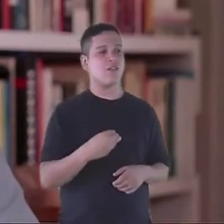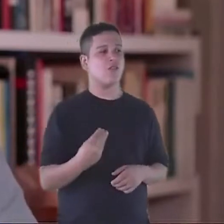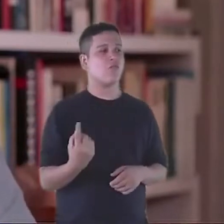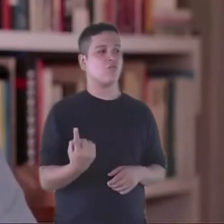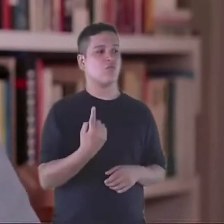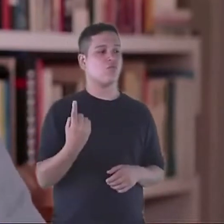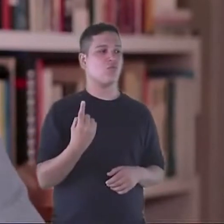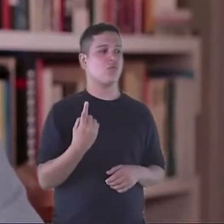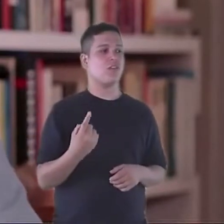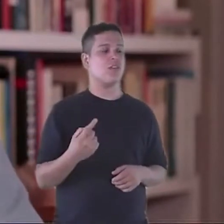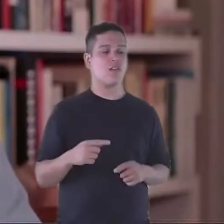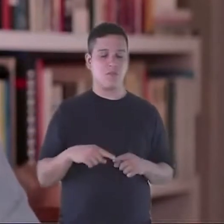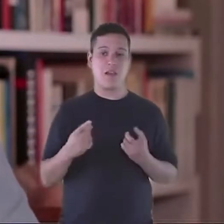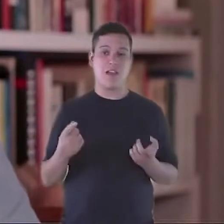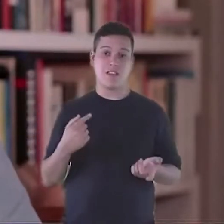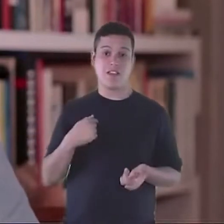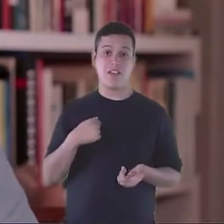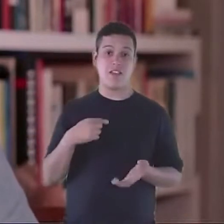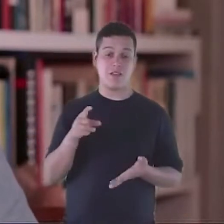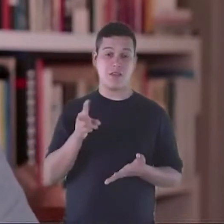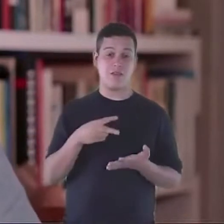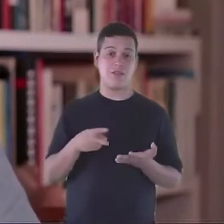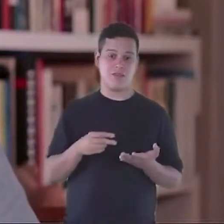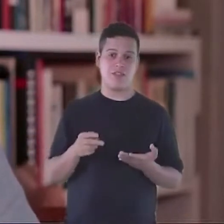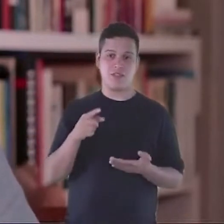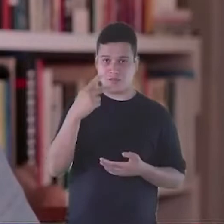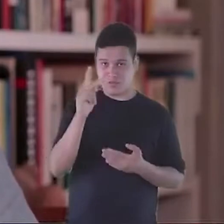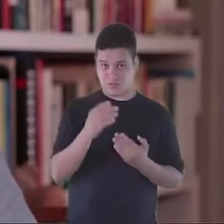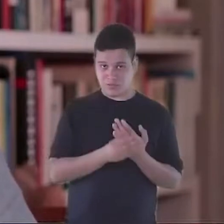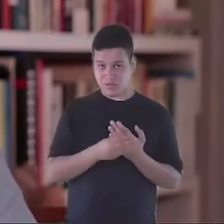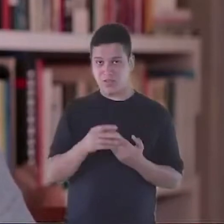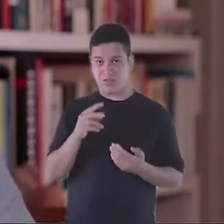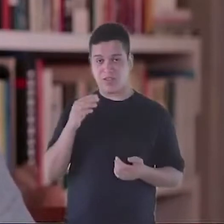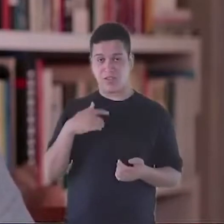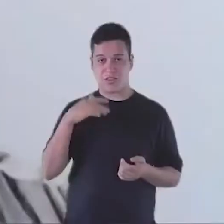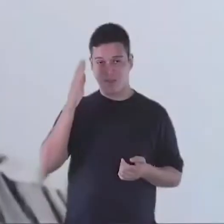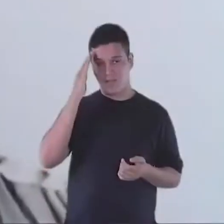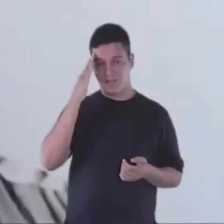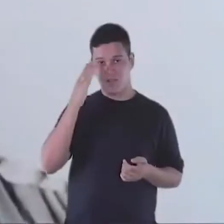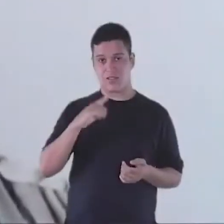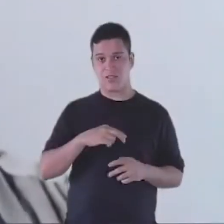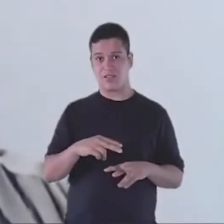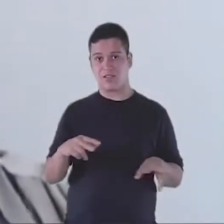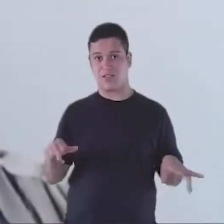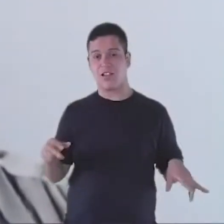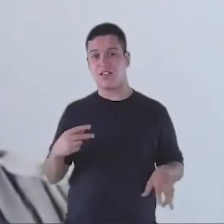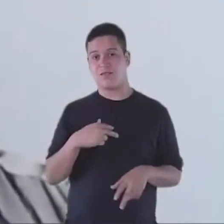de certa forma você é assim como seus irmãos foram. Mas fala disso.